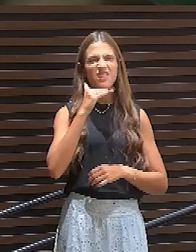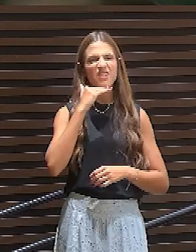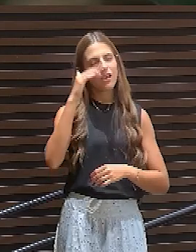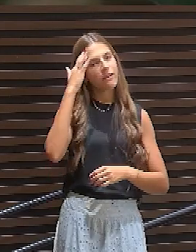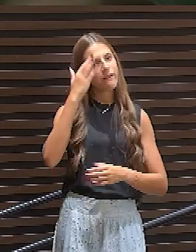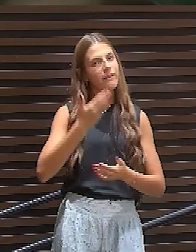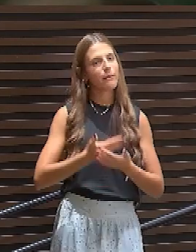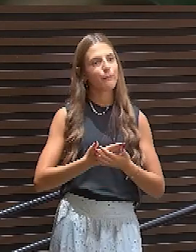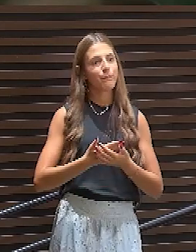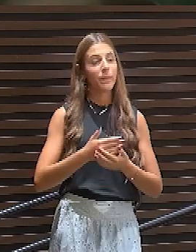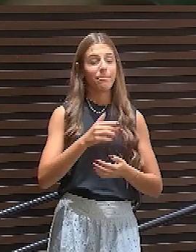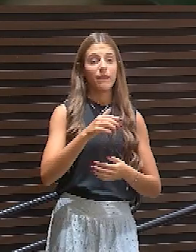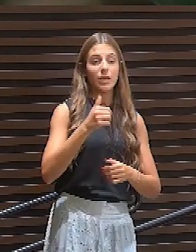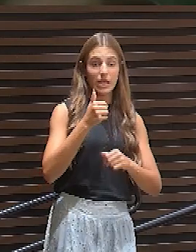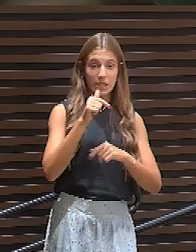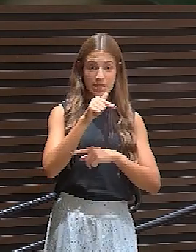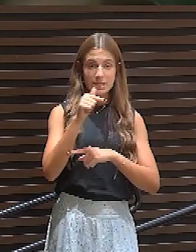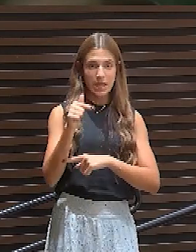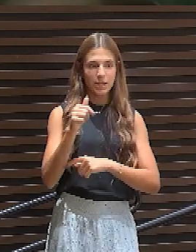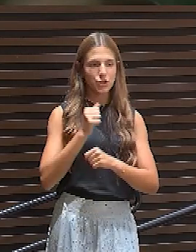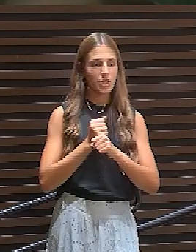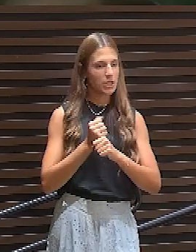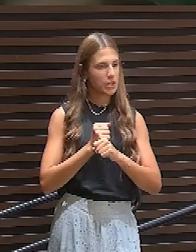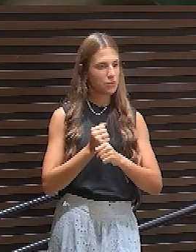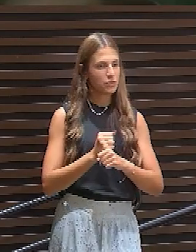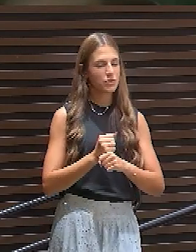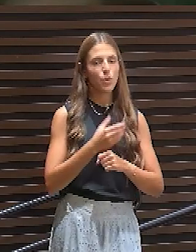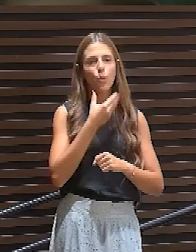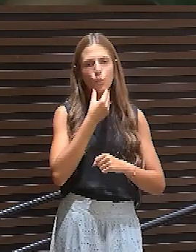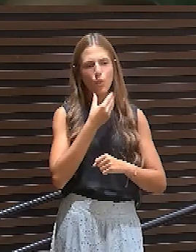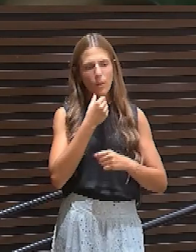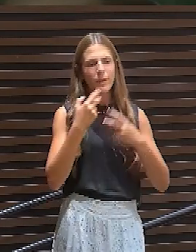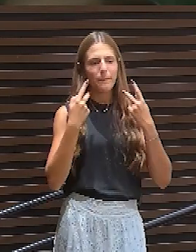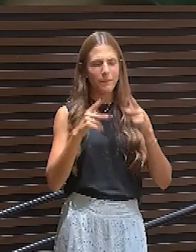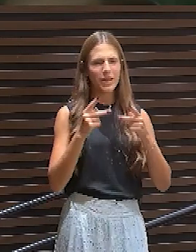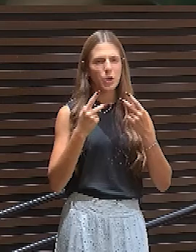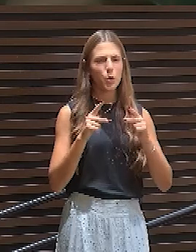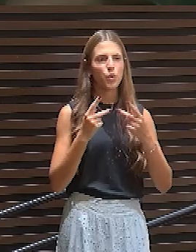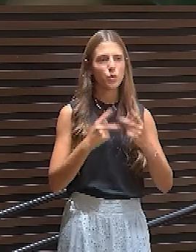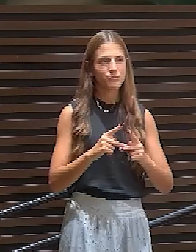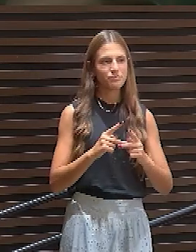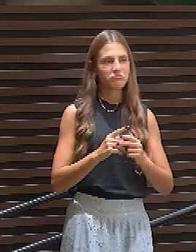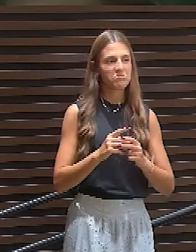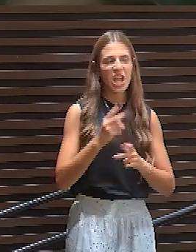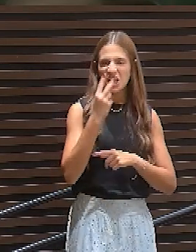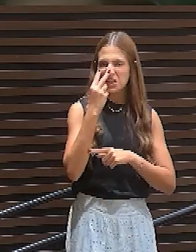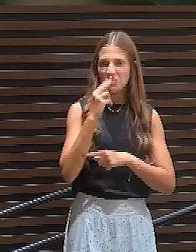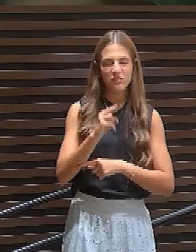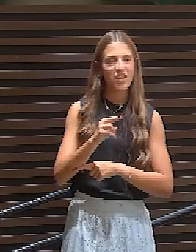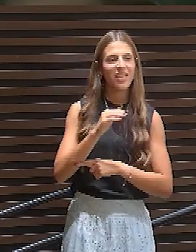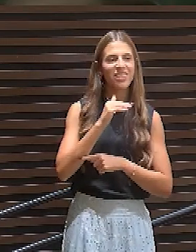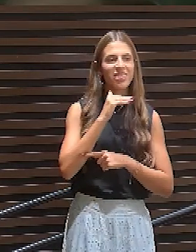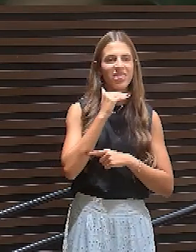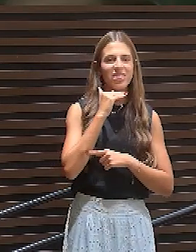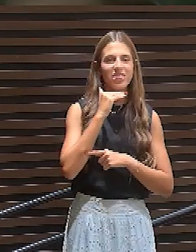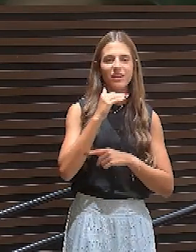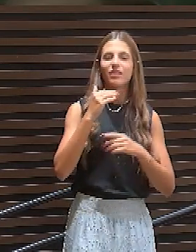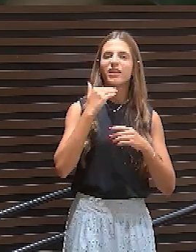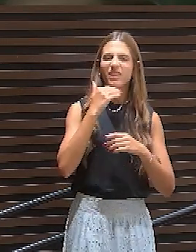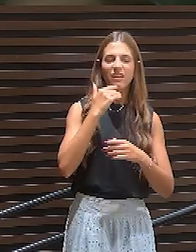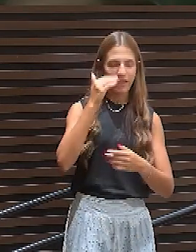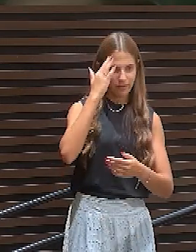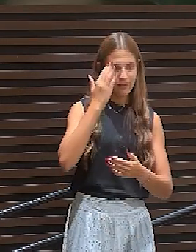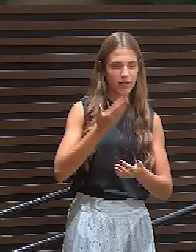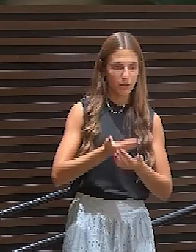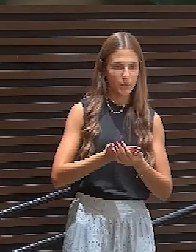Durante 7 anos, Carey pregou sem ver uma conversão. Assim